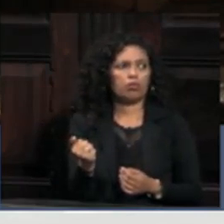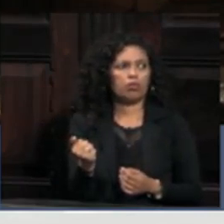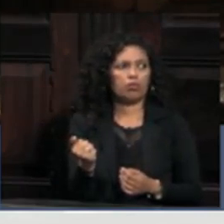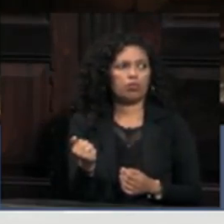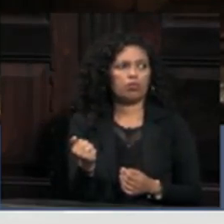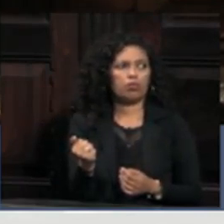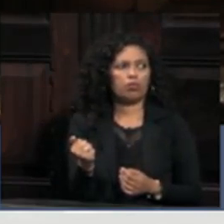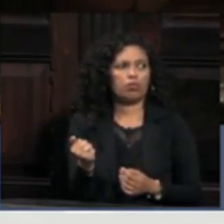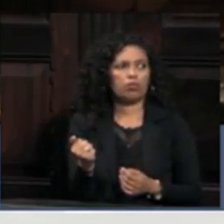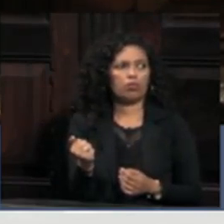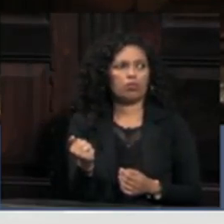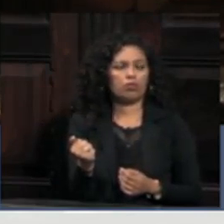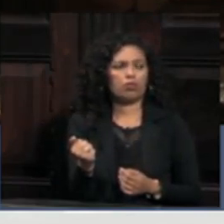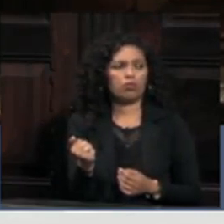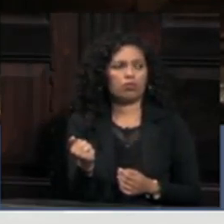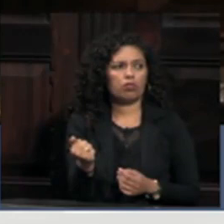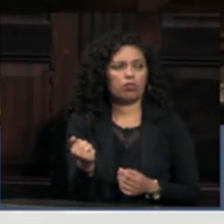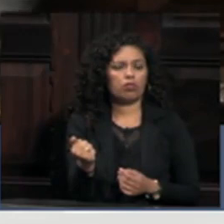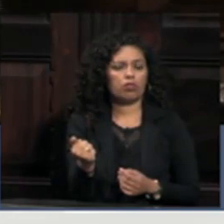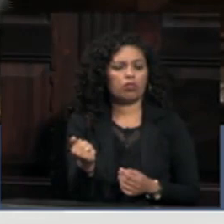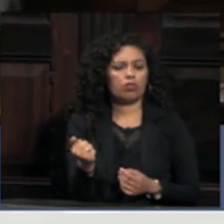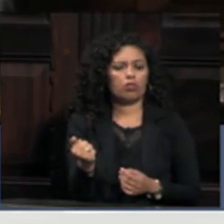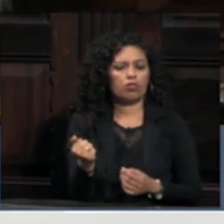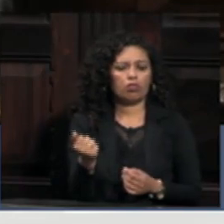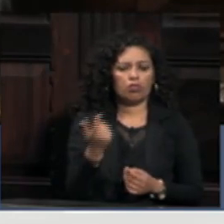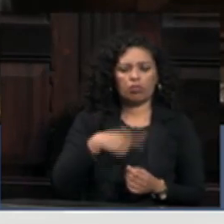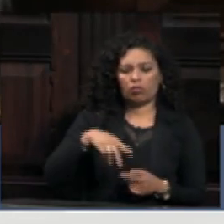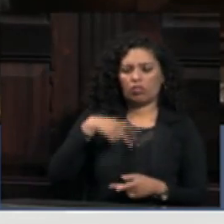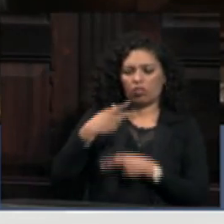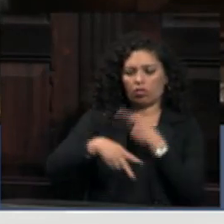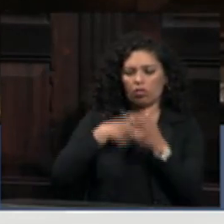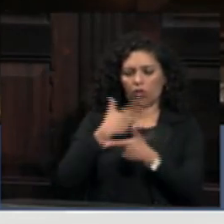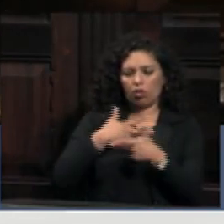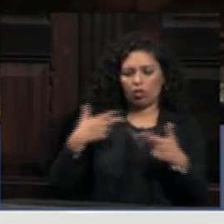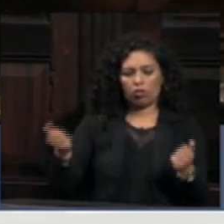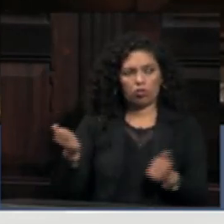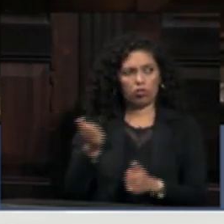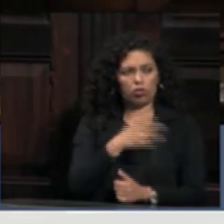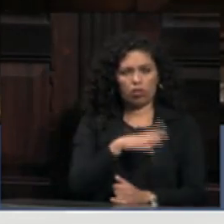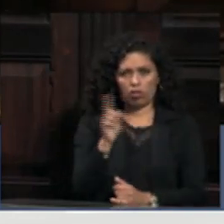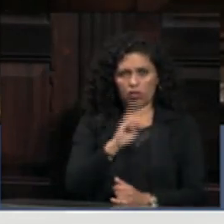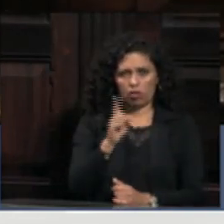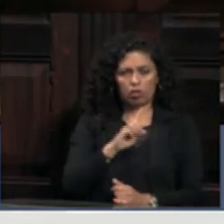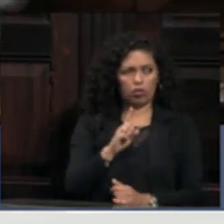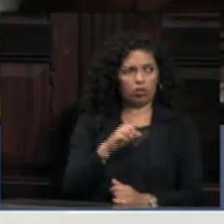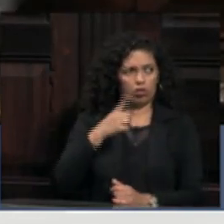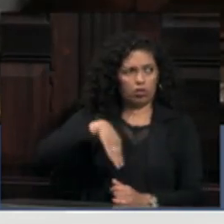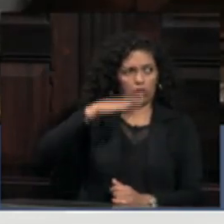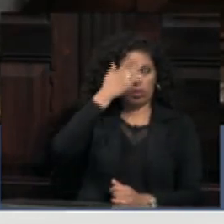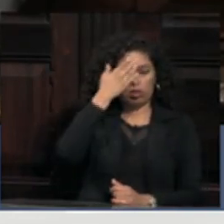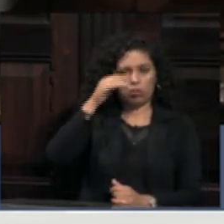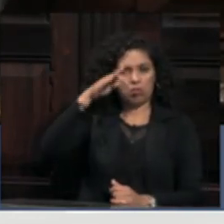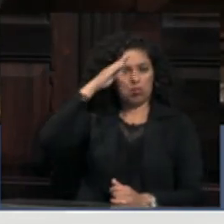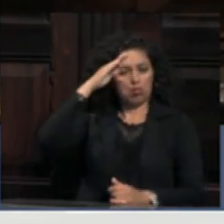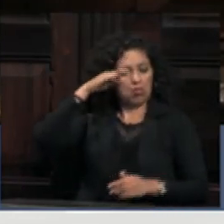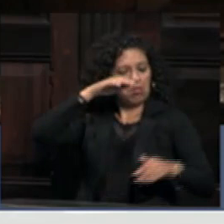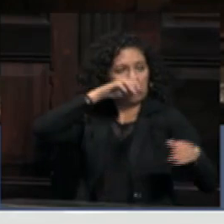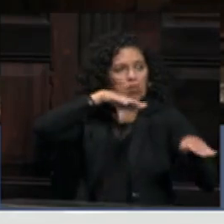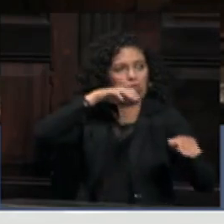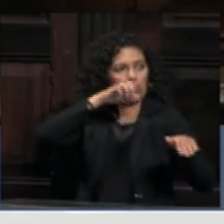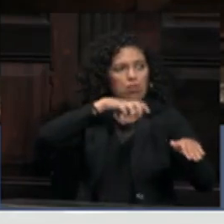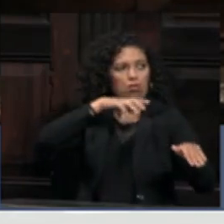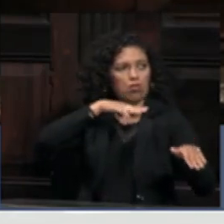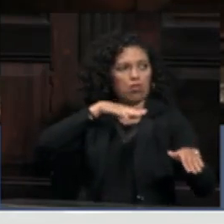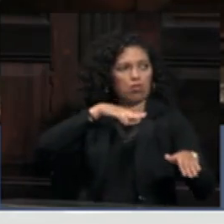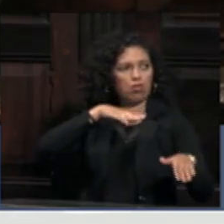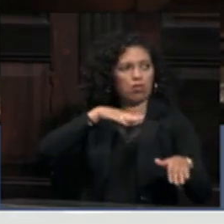voz nova, que o Exército Brasileiro é constituído de homens que